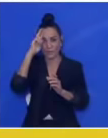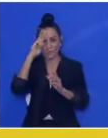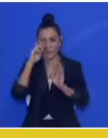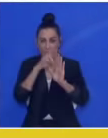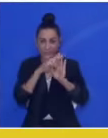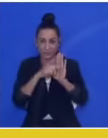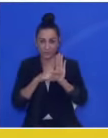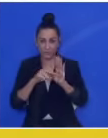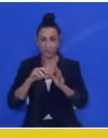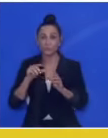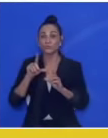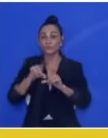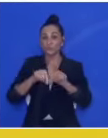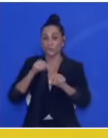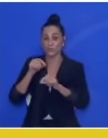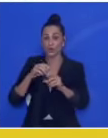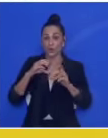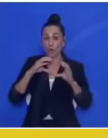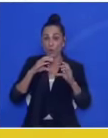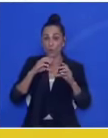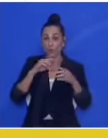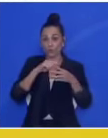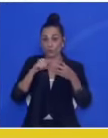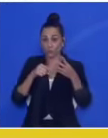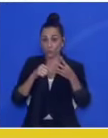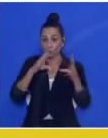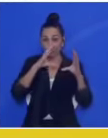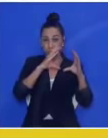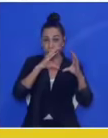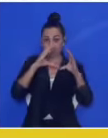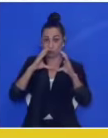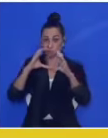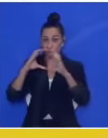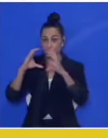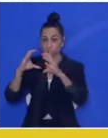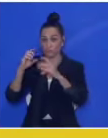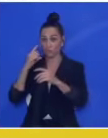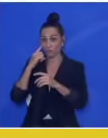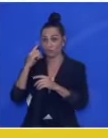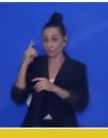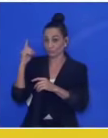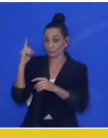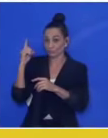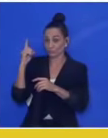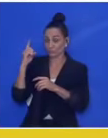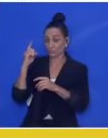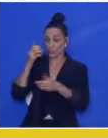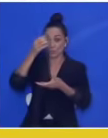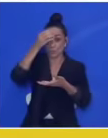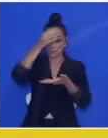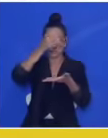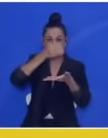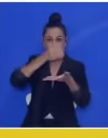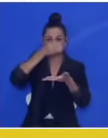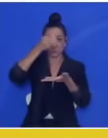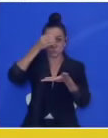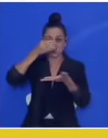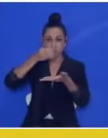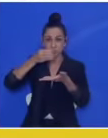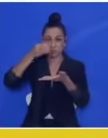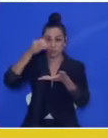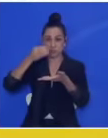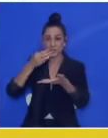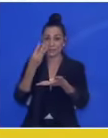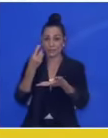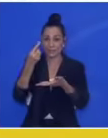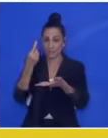sorteio. Os globos 4 e 5 estão com os suportes abastecidos, aí você conferindo. O suporte em cima do globo número 4